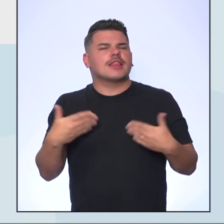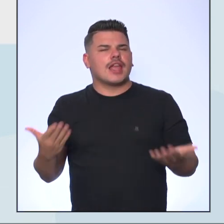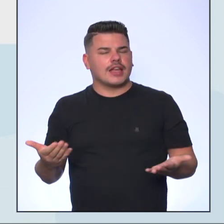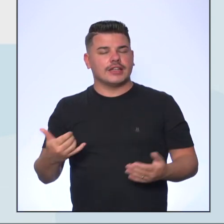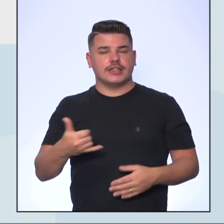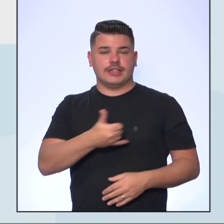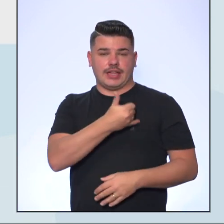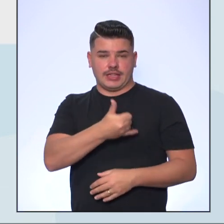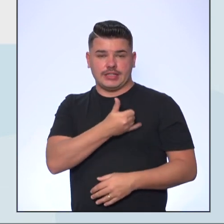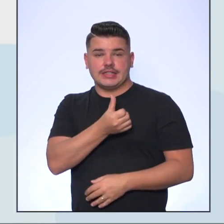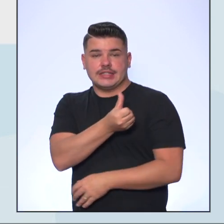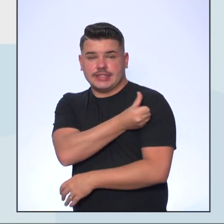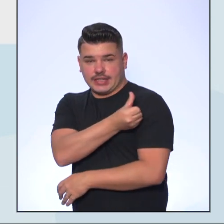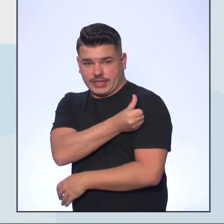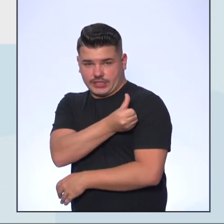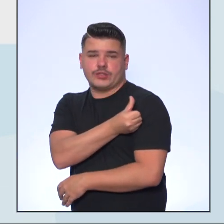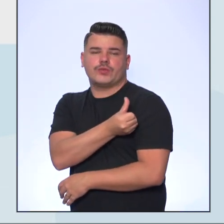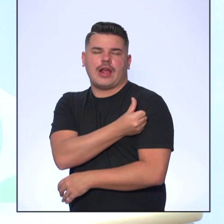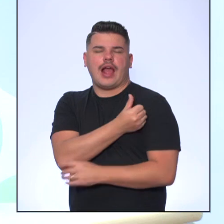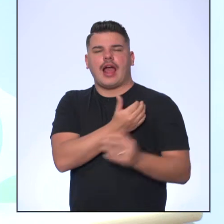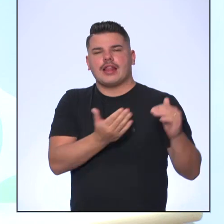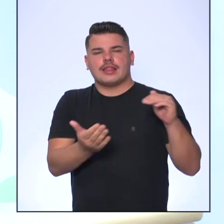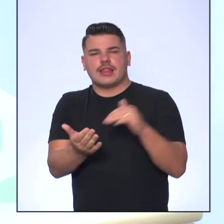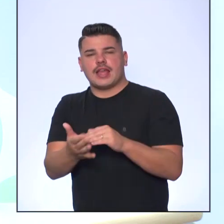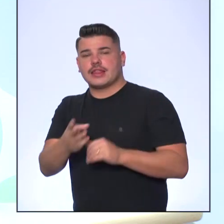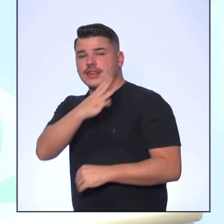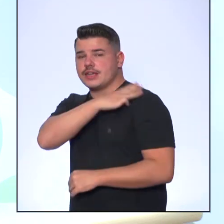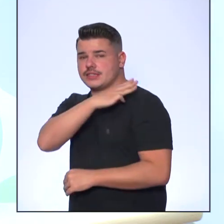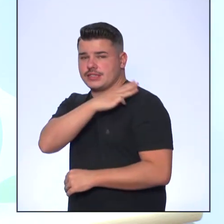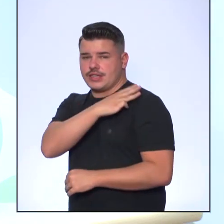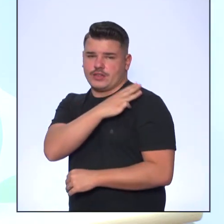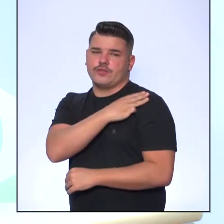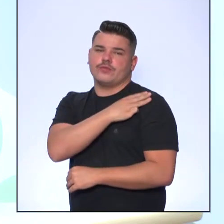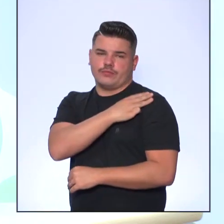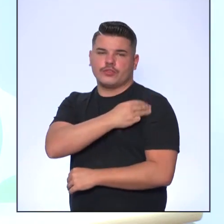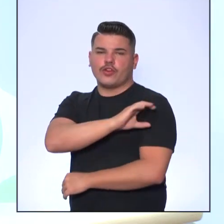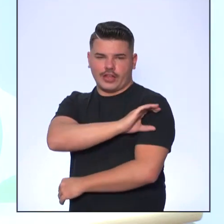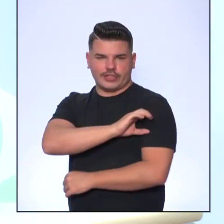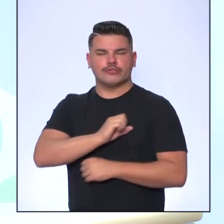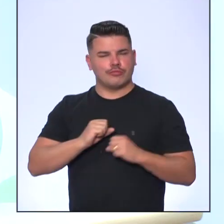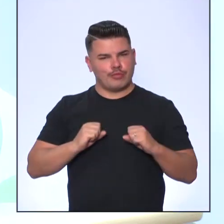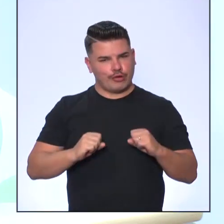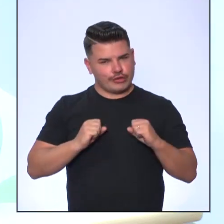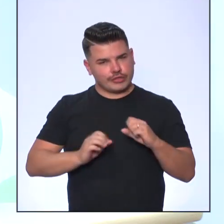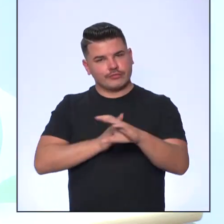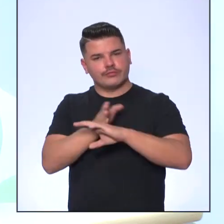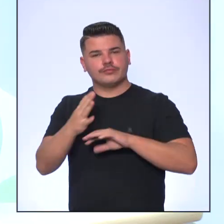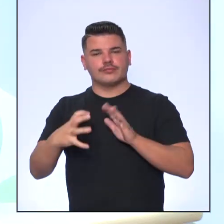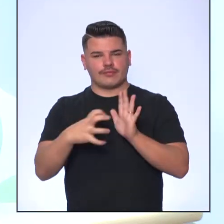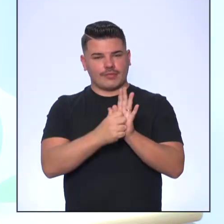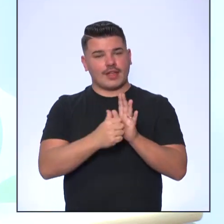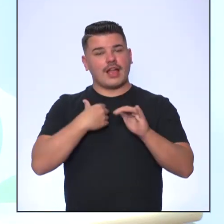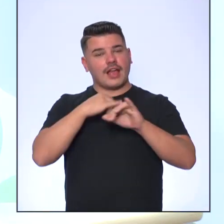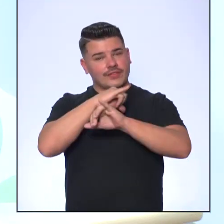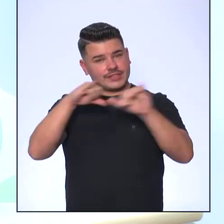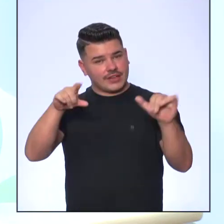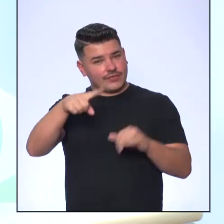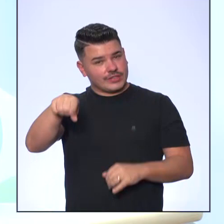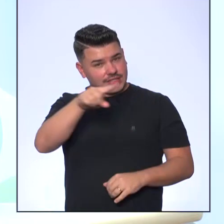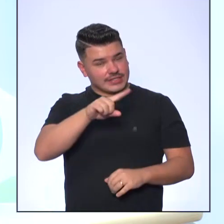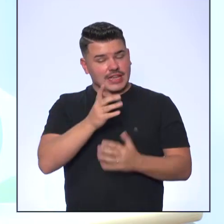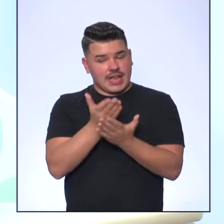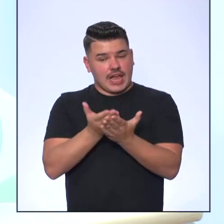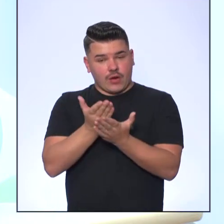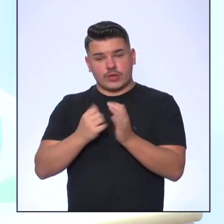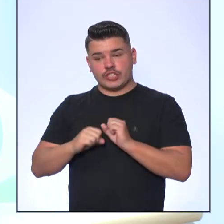6º ano até a 3ª série do ensino médio. Tudo bem? Então, esse é o recado que eu tenho. Nas aulas